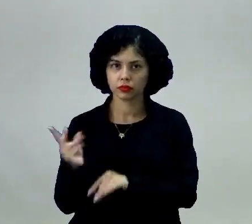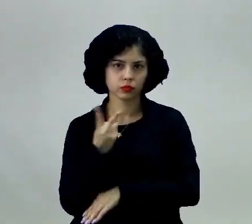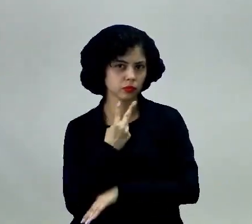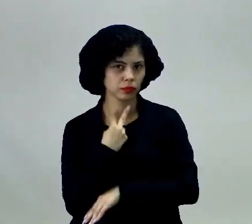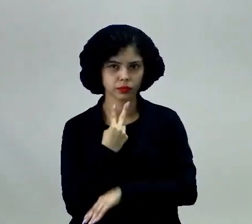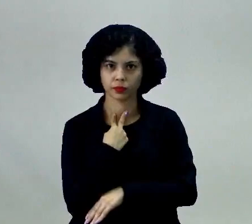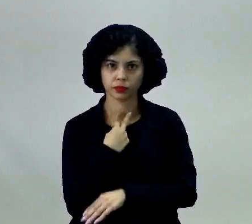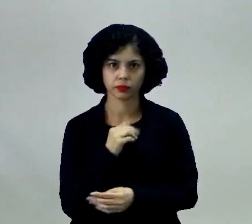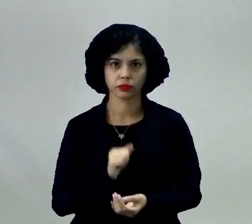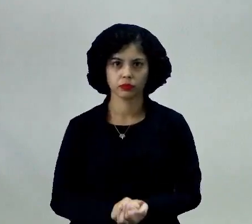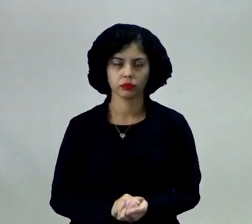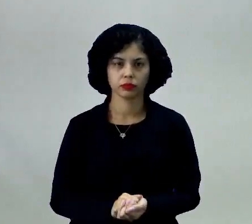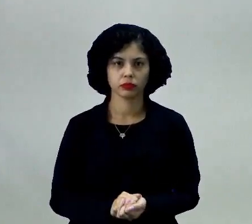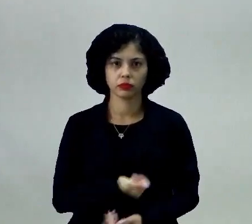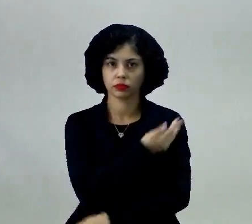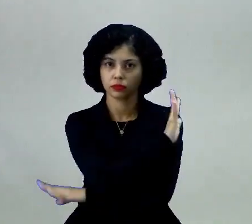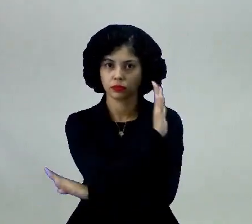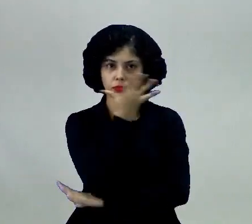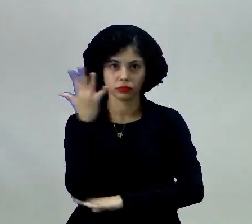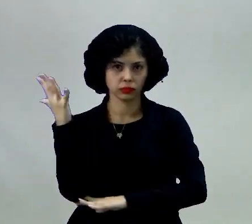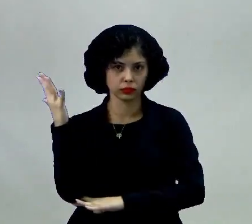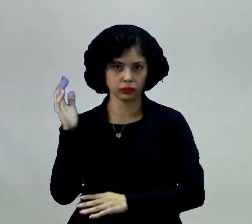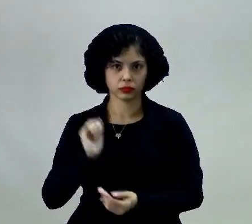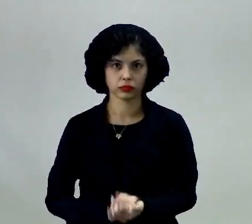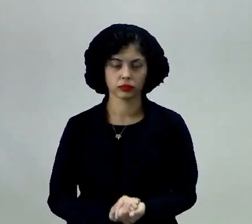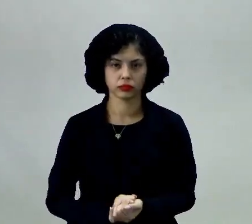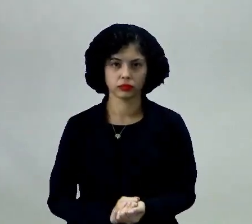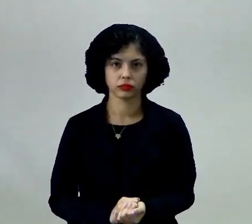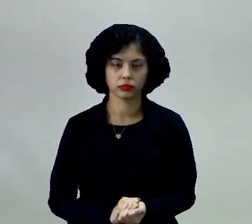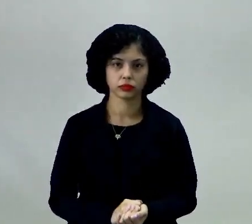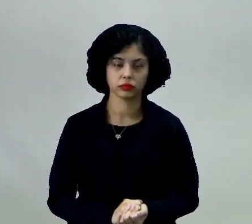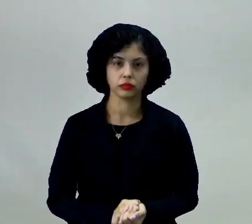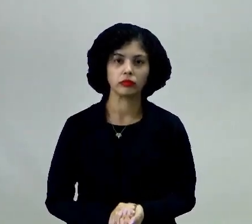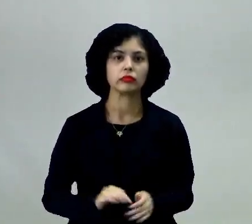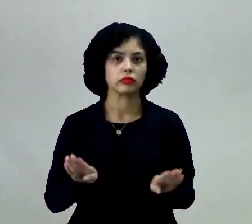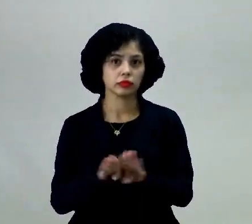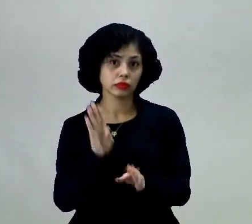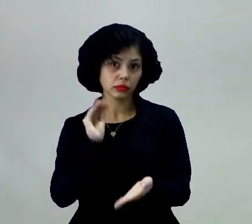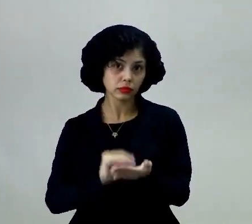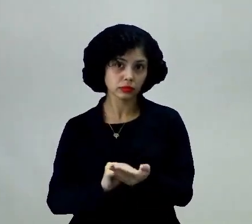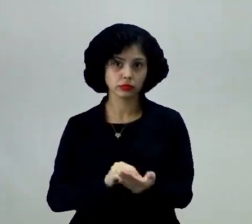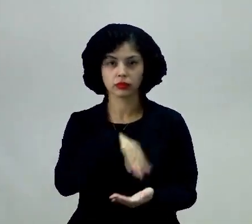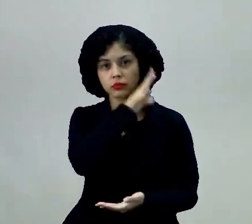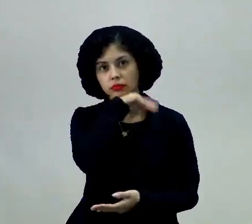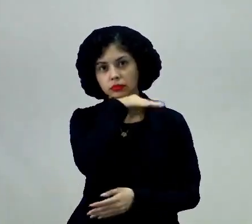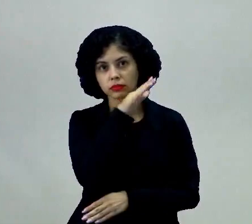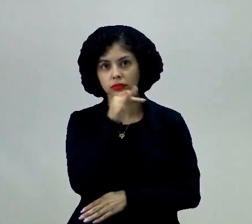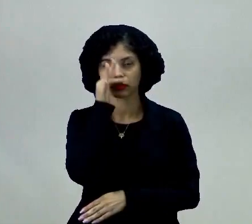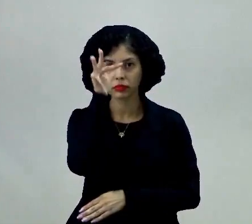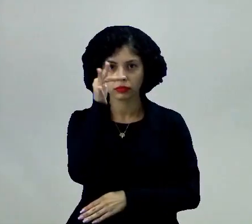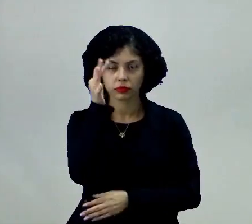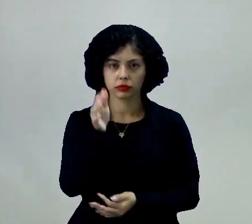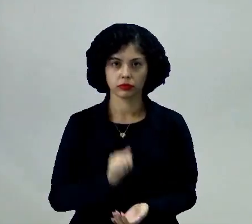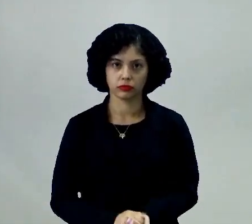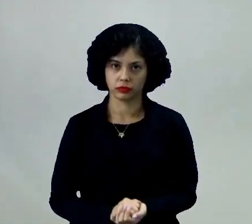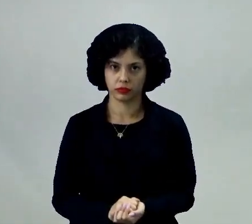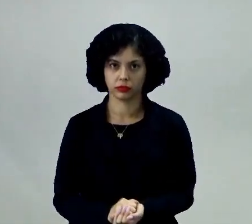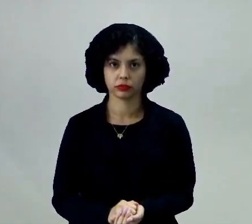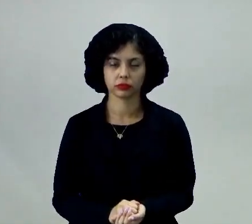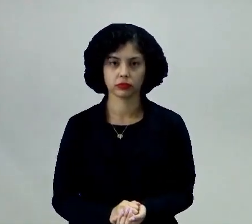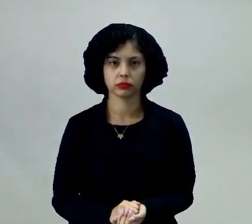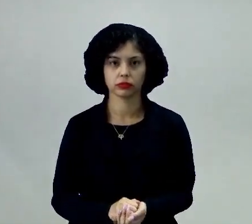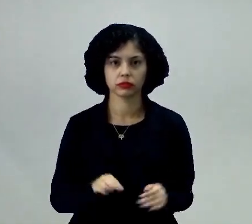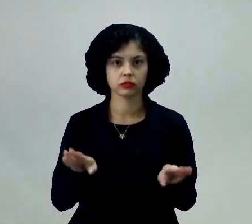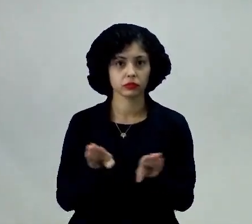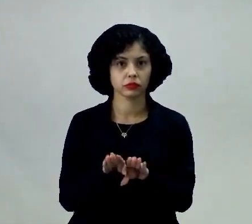consideração que meio ambiente corresponde somente à fauna e à flora. Qualquer espaço que